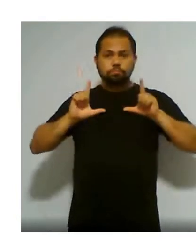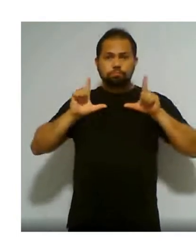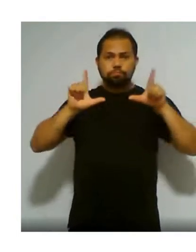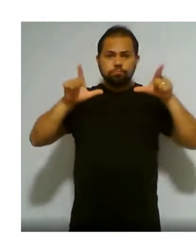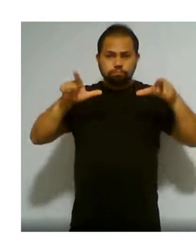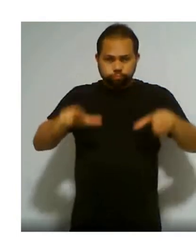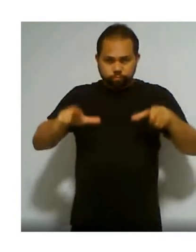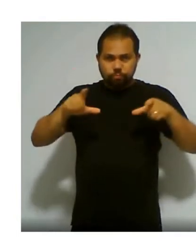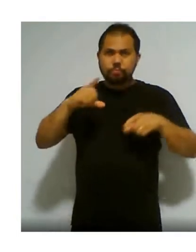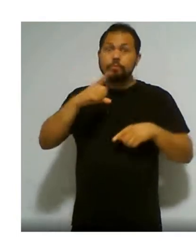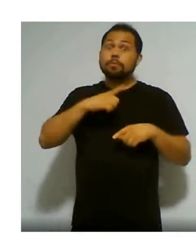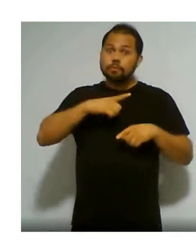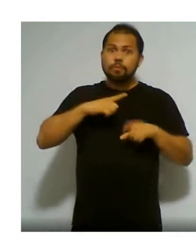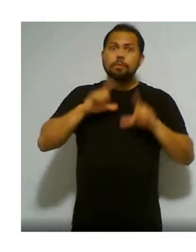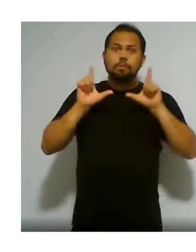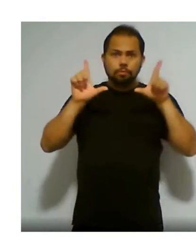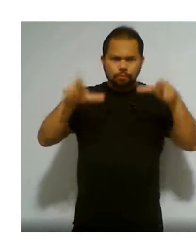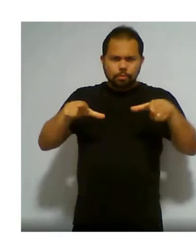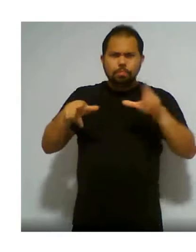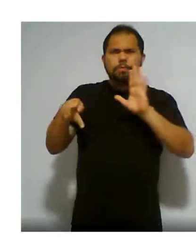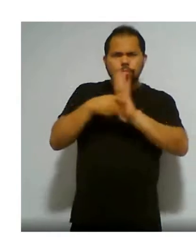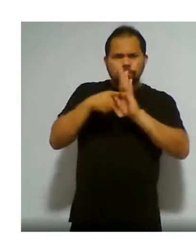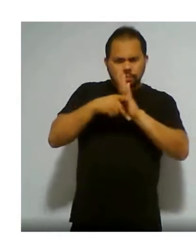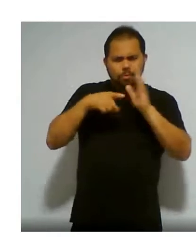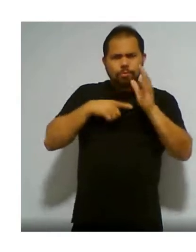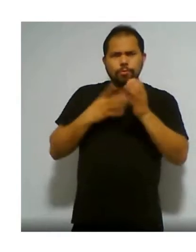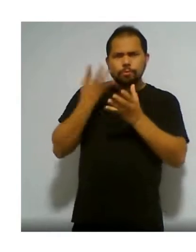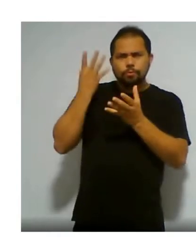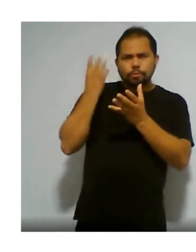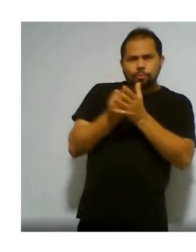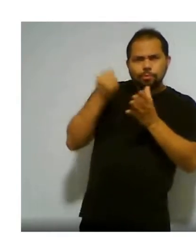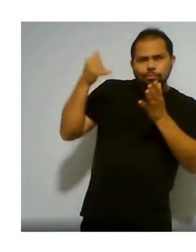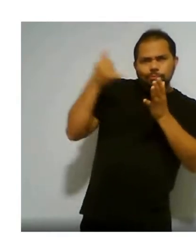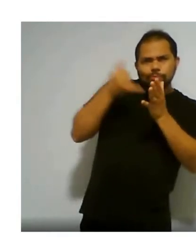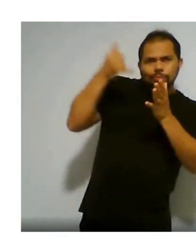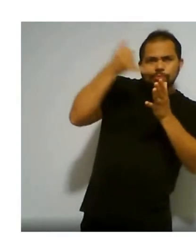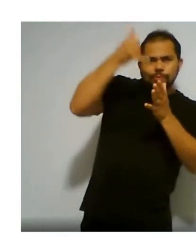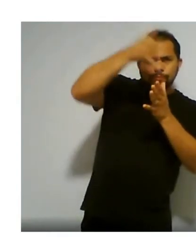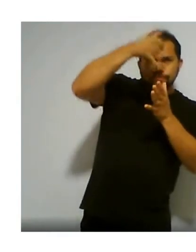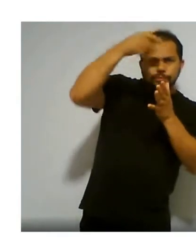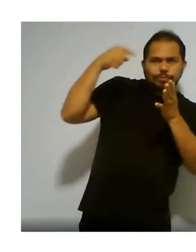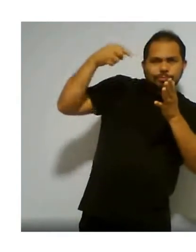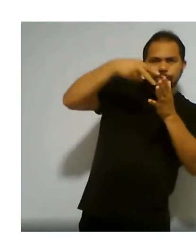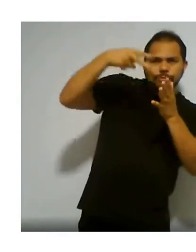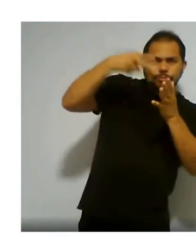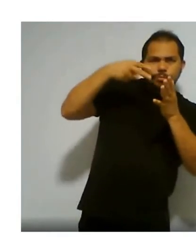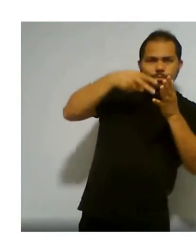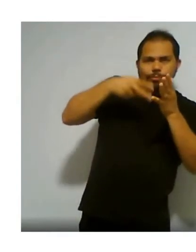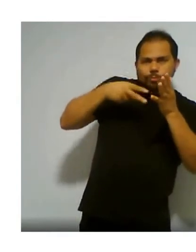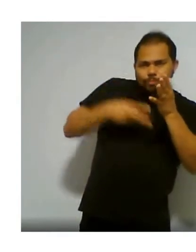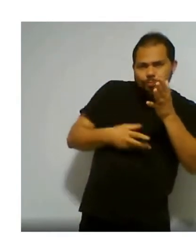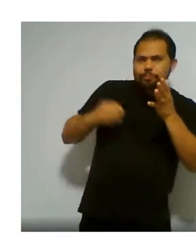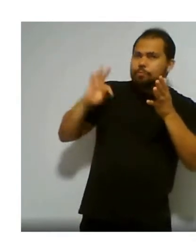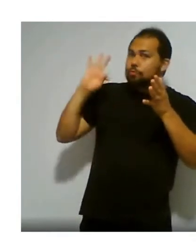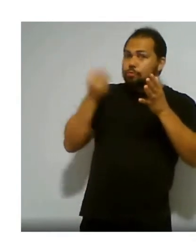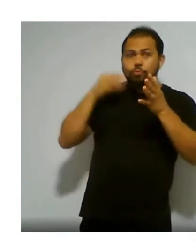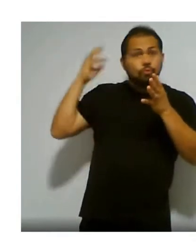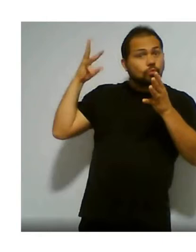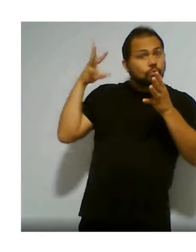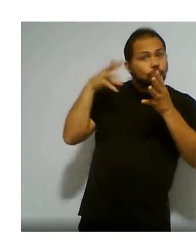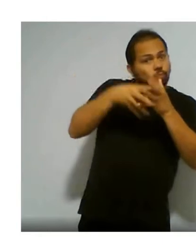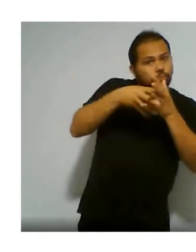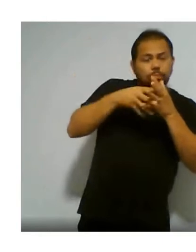um local específico para receber esses fios aqui dessas conexões, né? Liga e desliga, áudio,